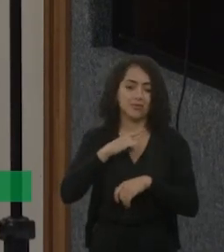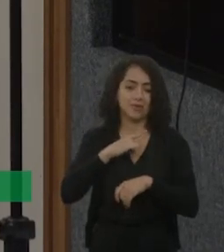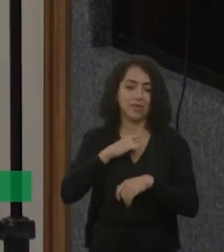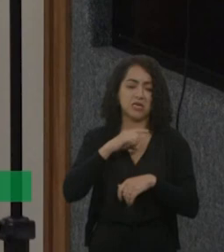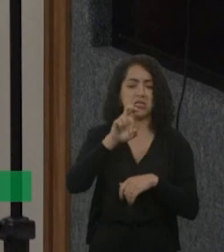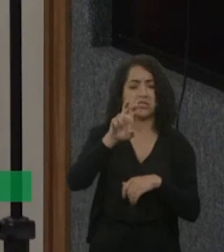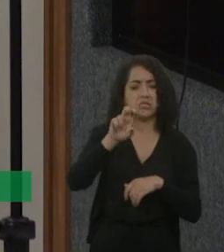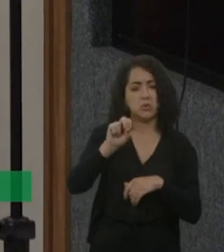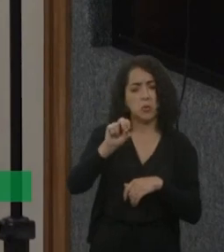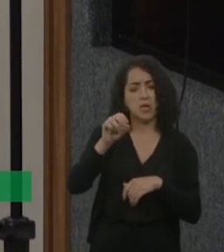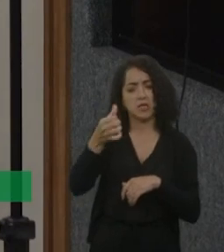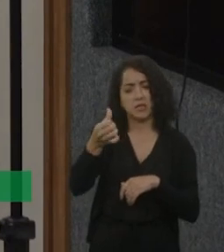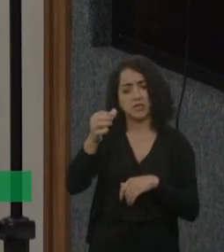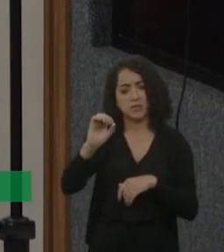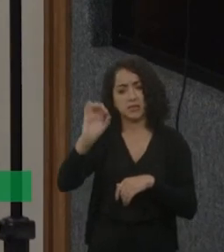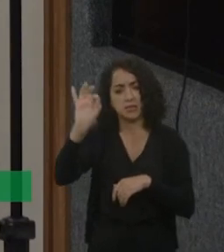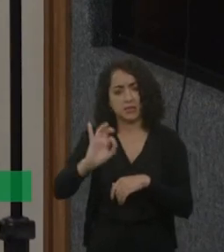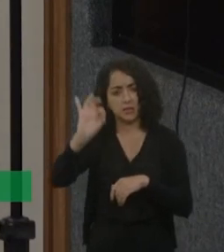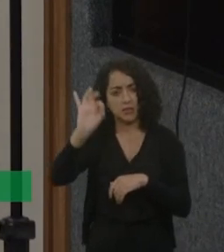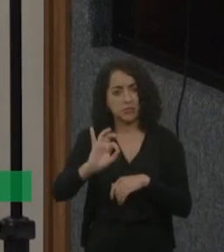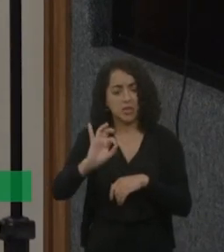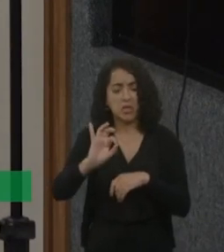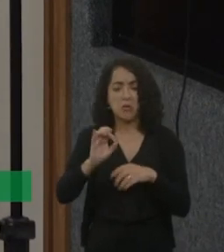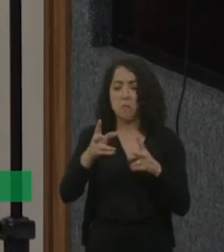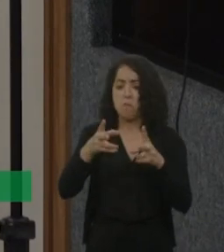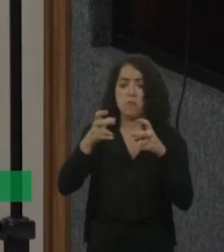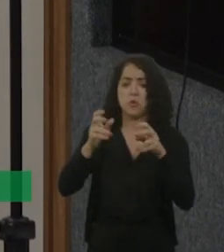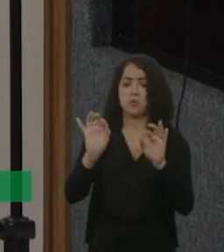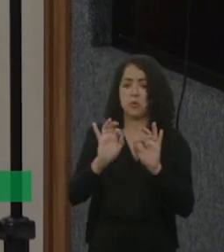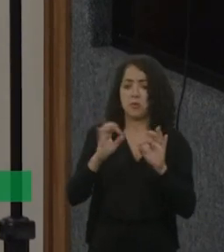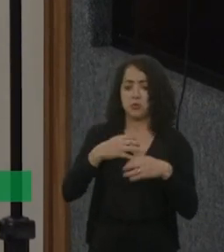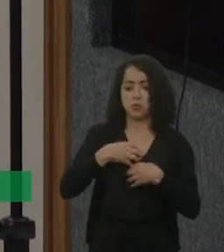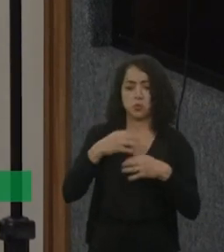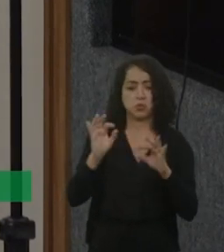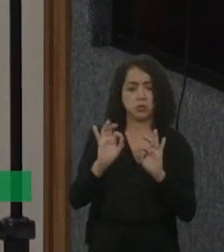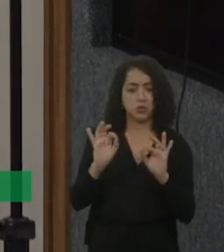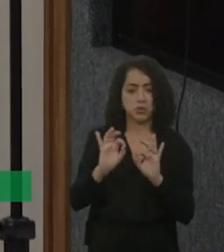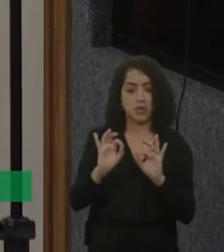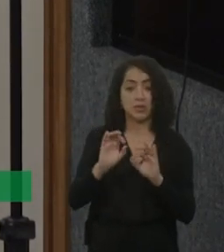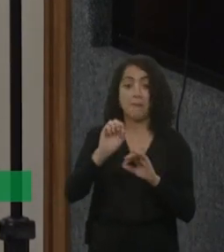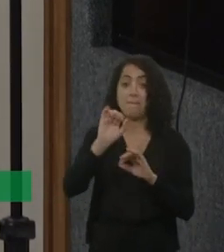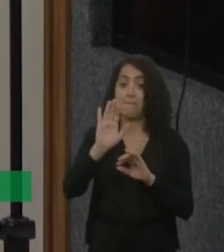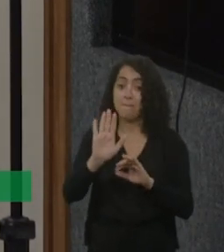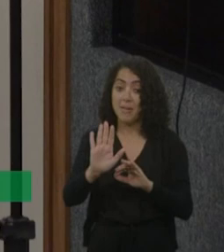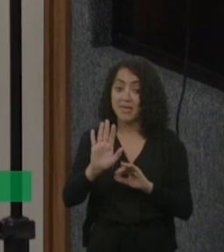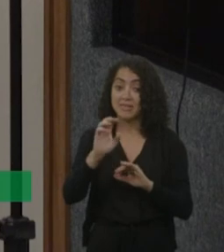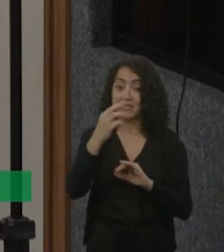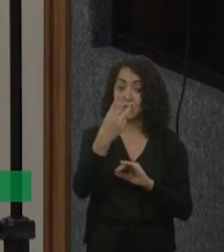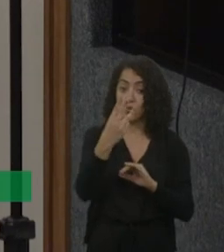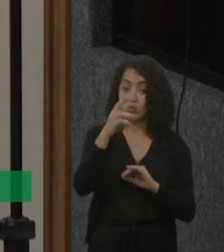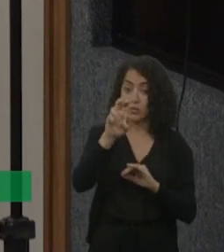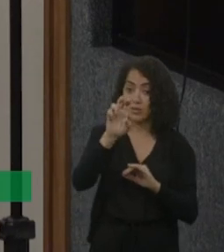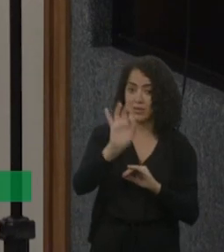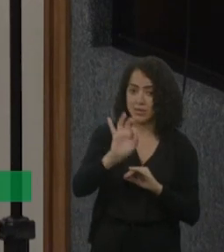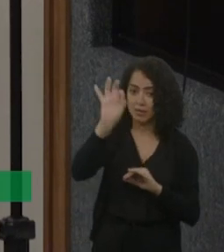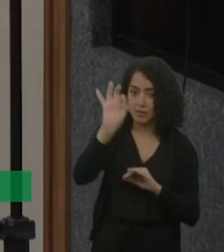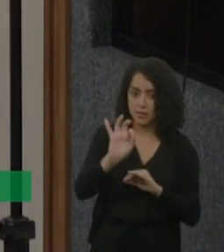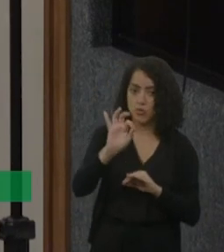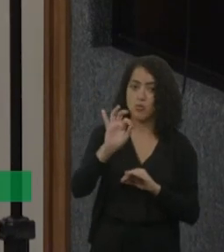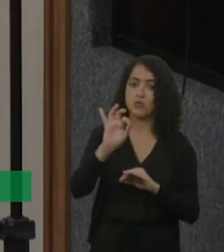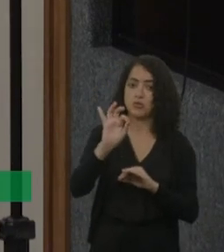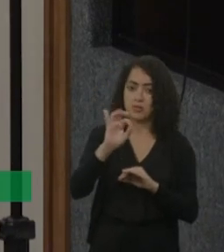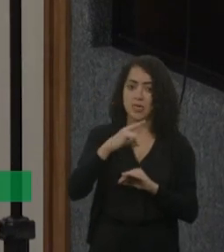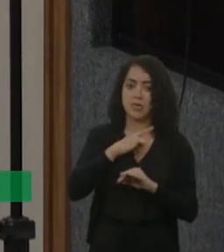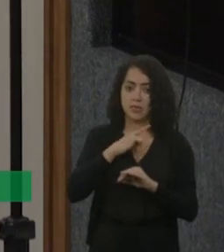50%, 60%, o paciente pode passar desapercebido e assintomático. Então, se eu tiver um paciente com 35% de enzima, ele vai